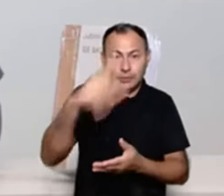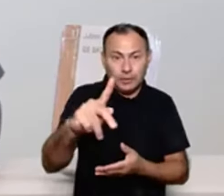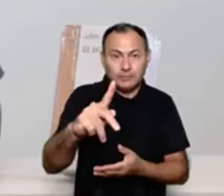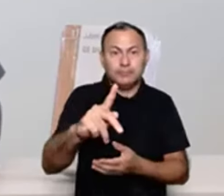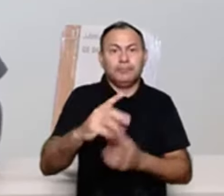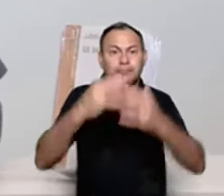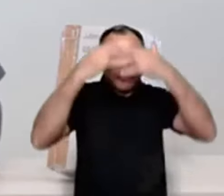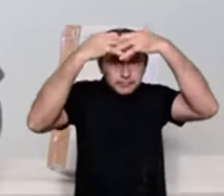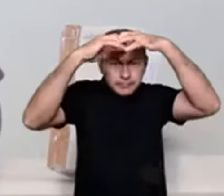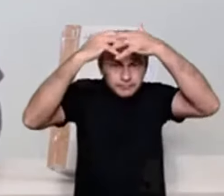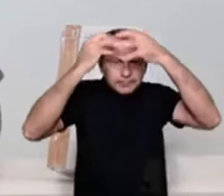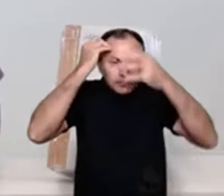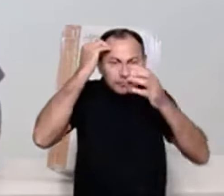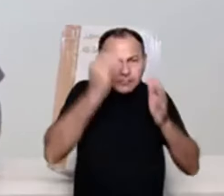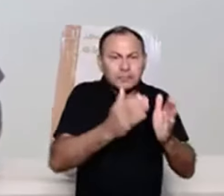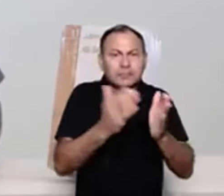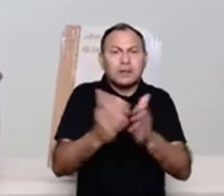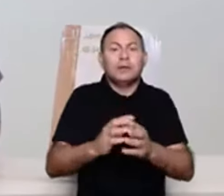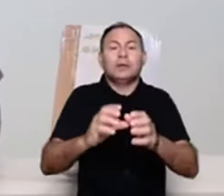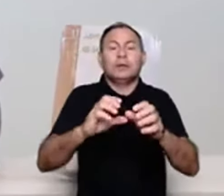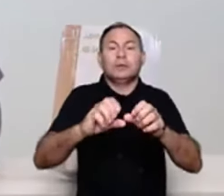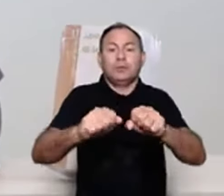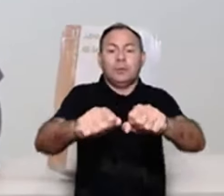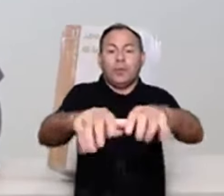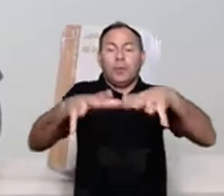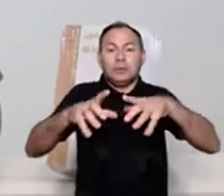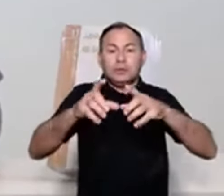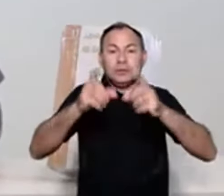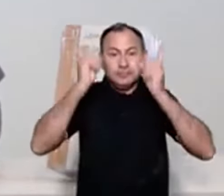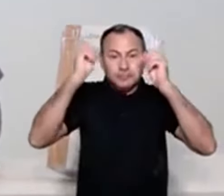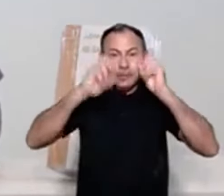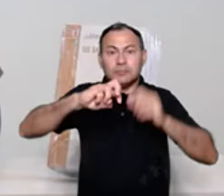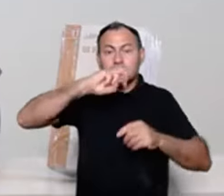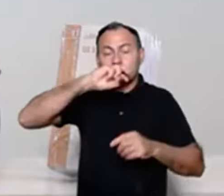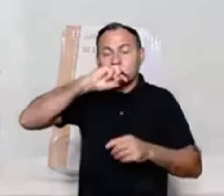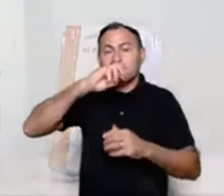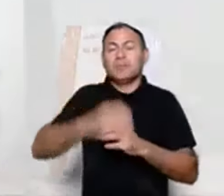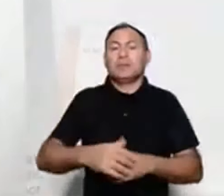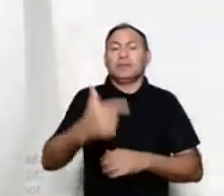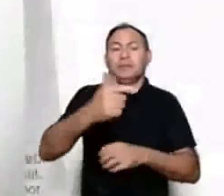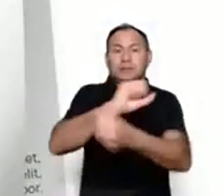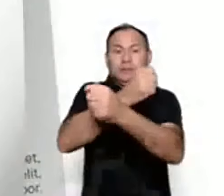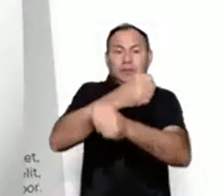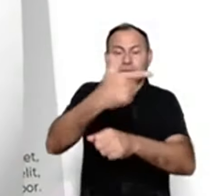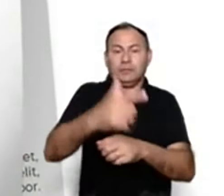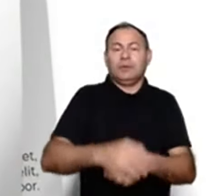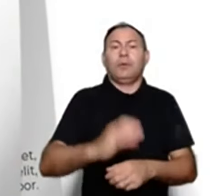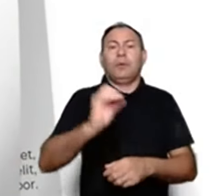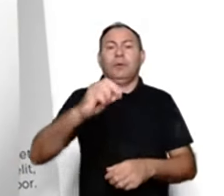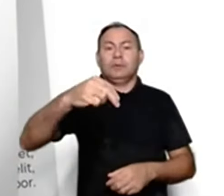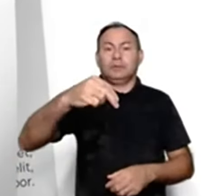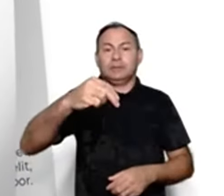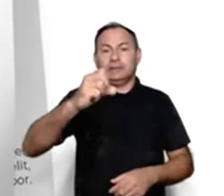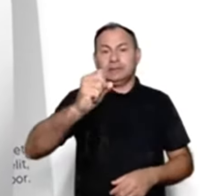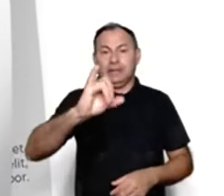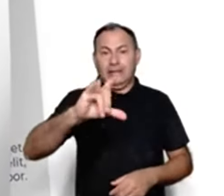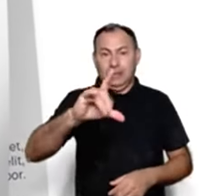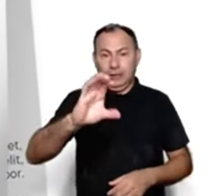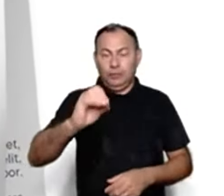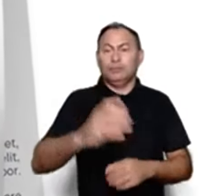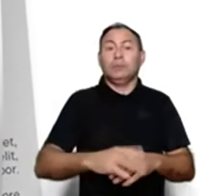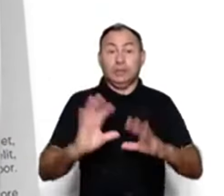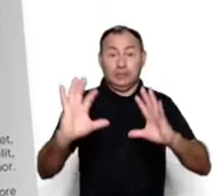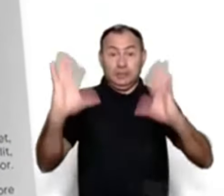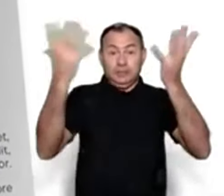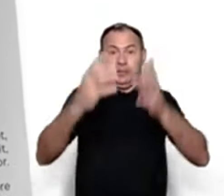sua reflexão a partir do Conselho Vaticano II, da Constituição Conciliar Sacrosanto-Conselho, que foi que